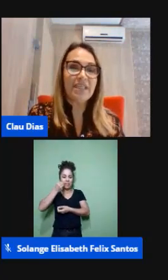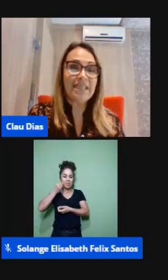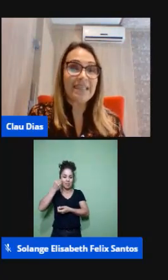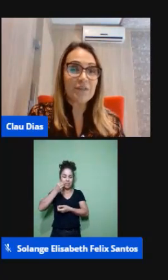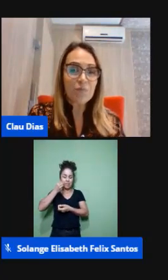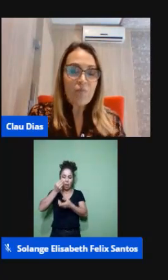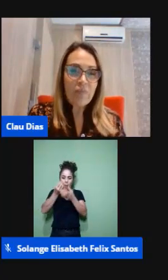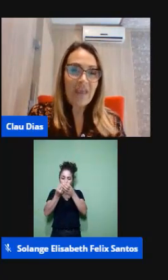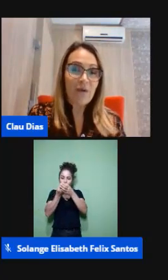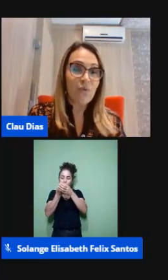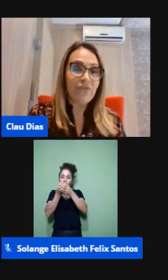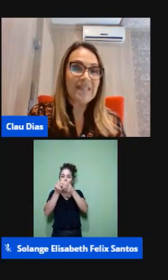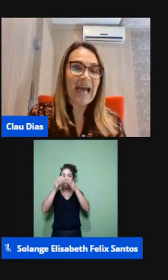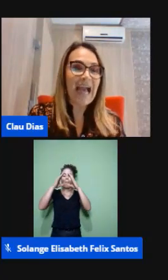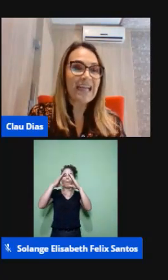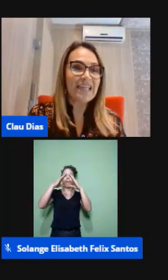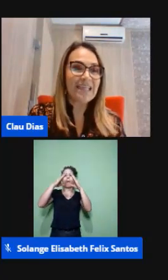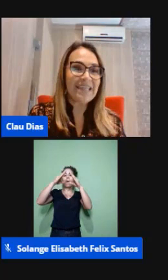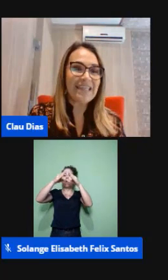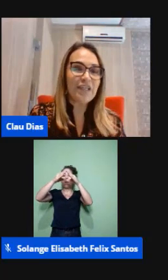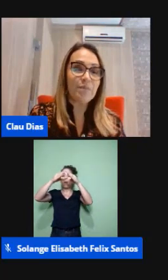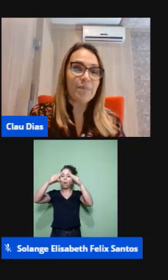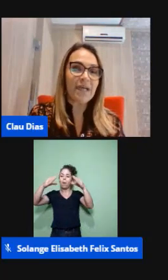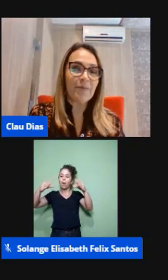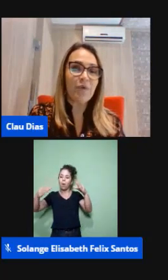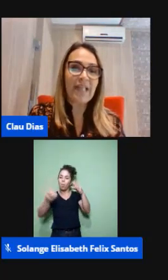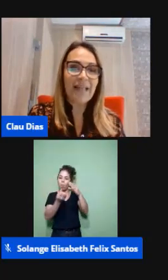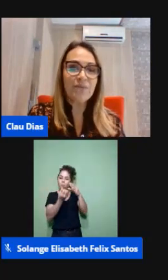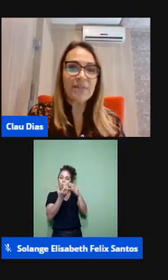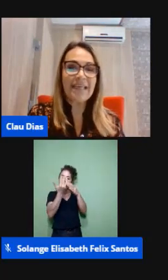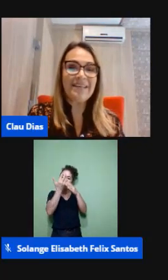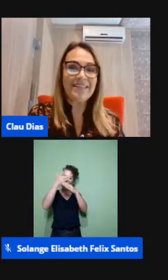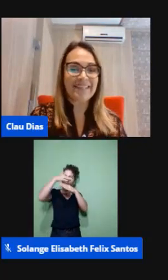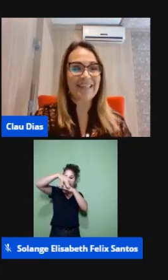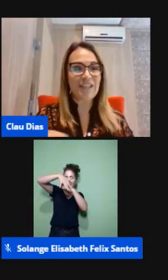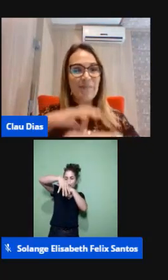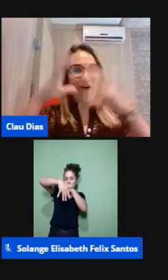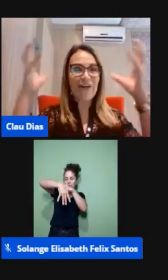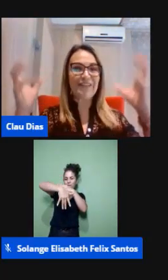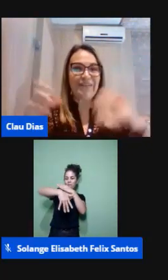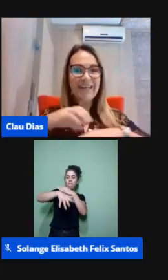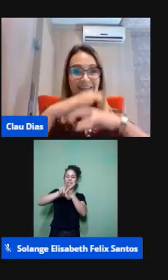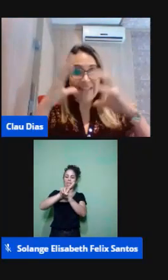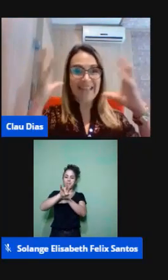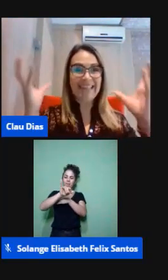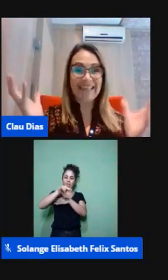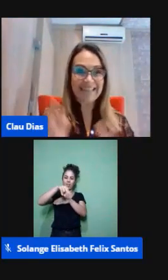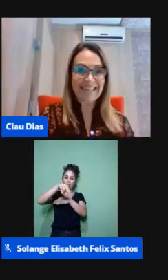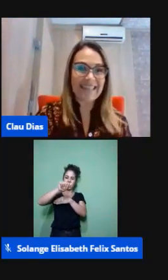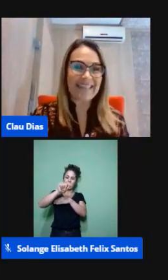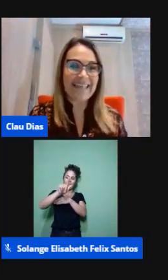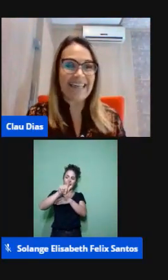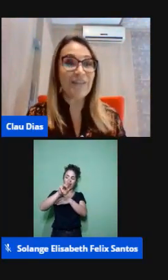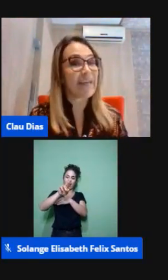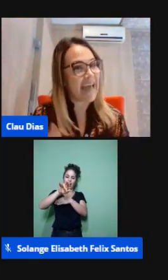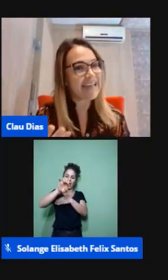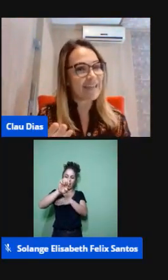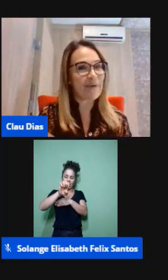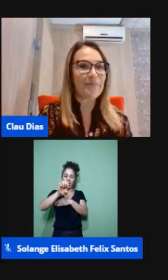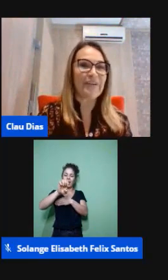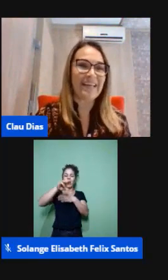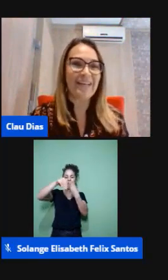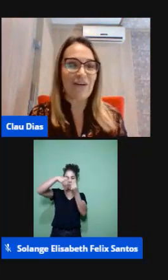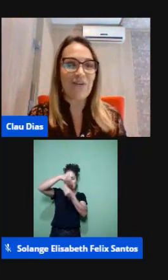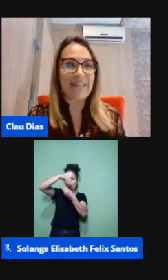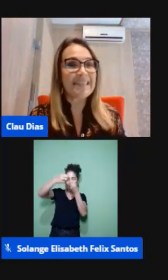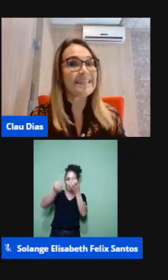vulcão com vinagre e bicarbonato, né? Que explode, fica aquela coisa linda que as crianças se encantam e querem